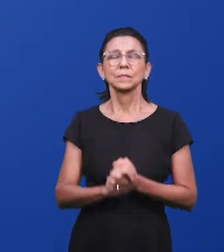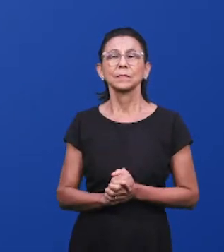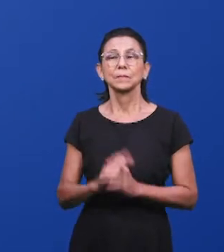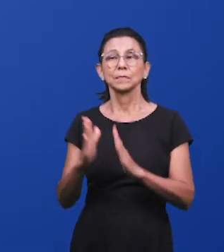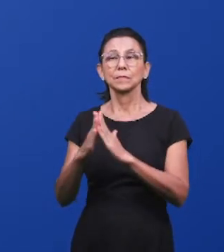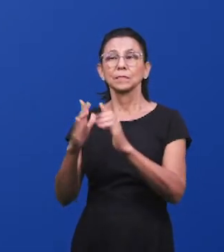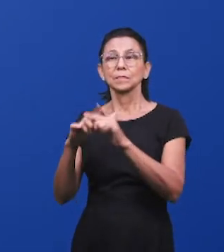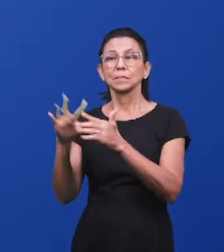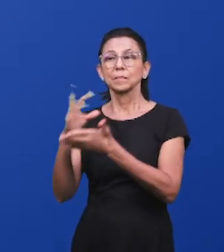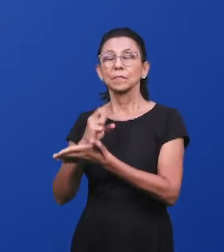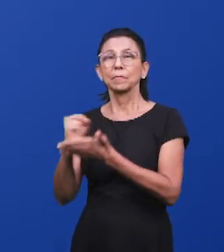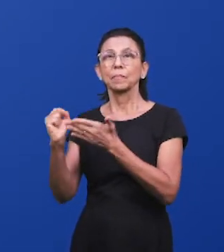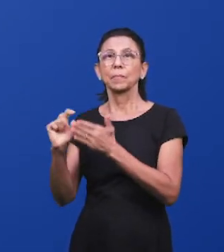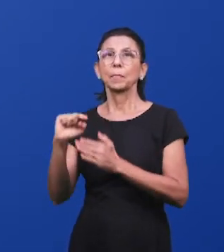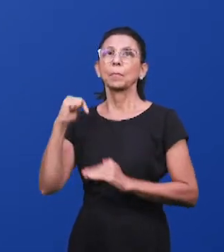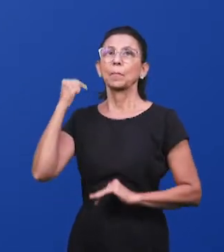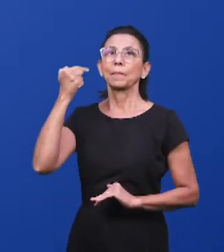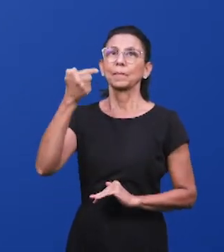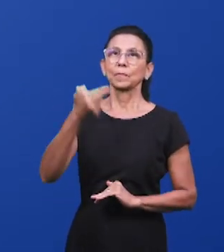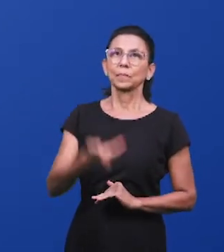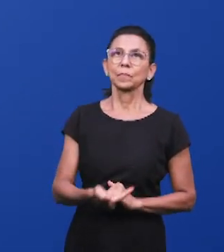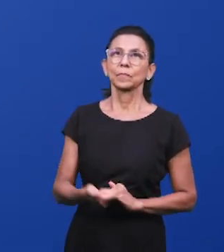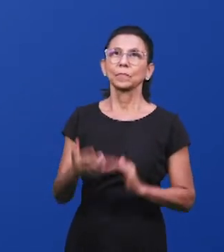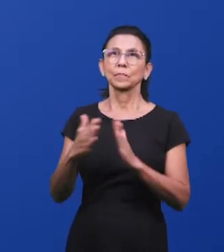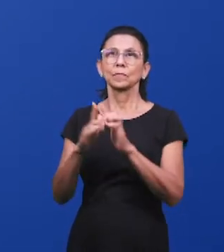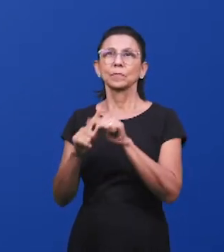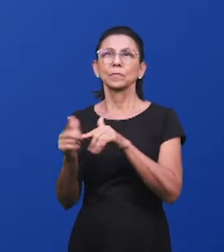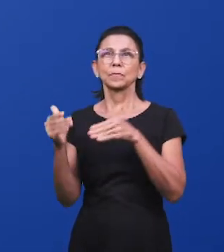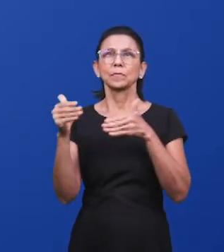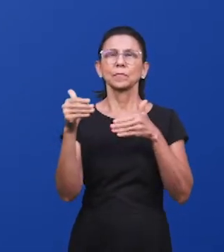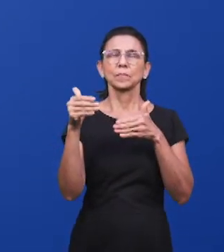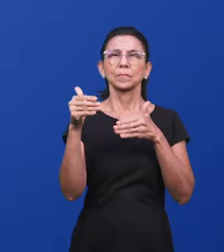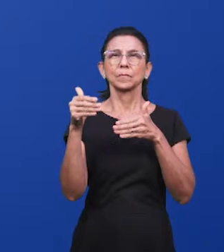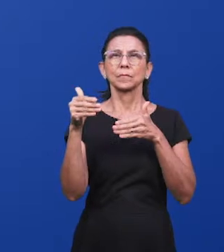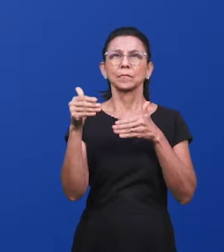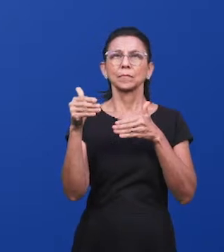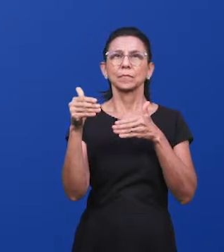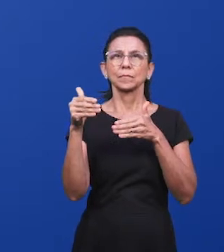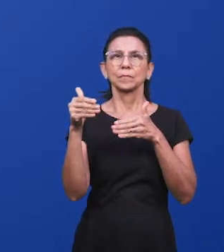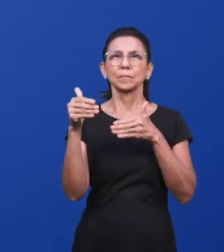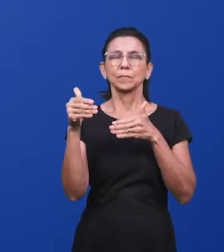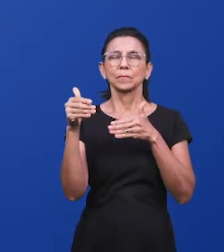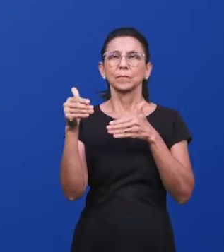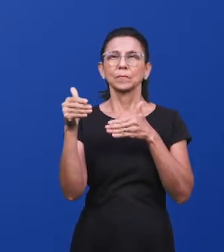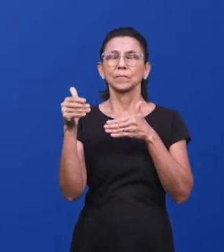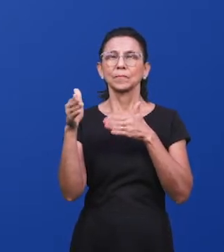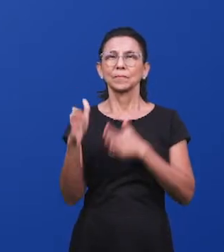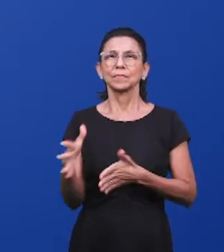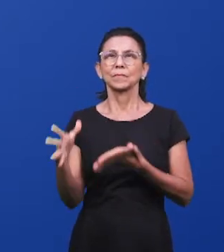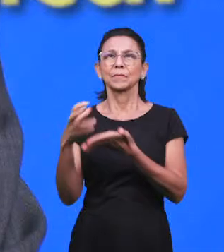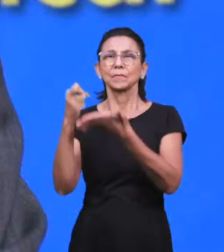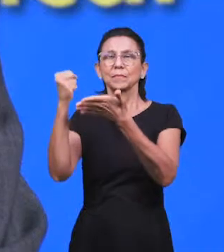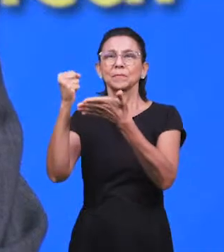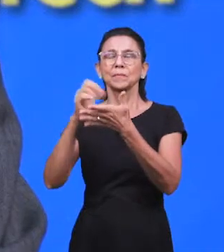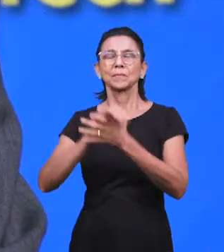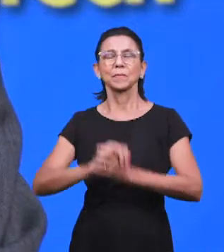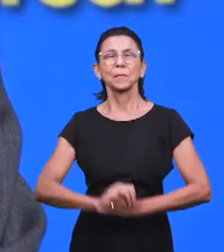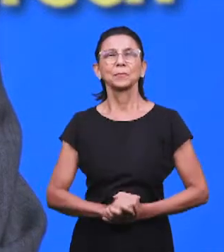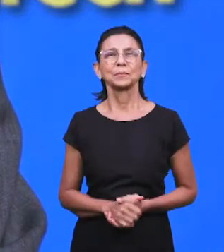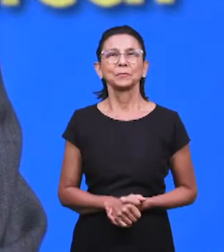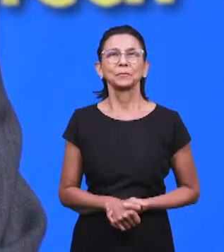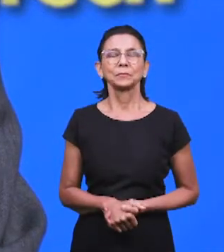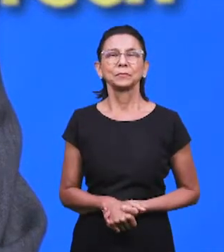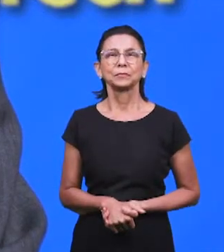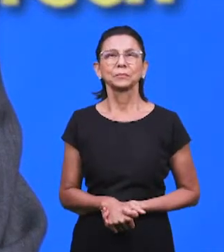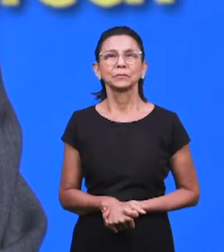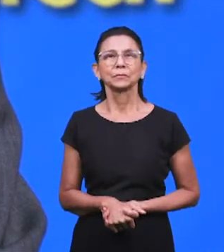post-rapture, when the faithful church has been removed and when the door of grace has been shut. A paz do Senhor Jesus a todos. Amém, Israel.